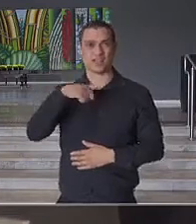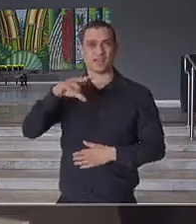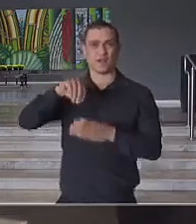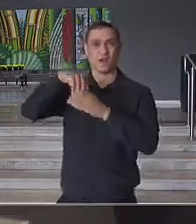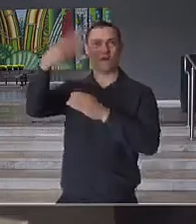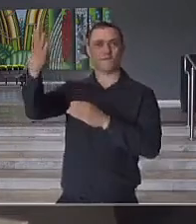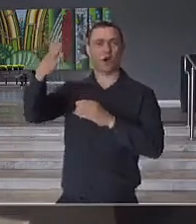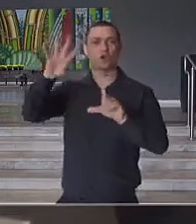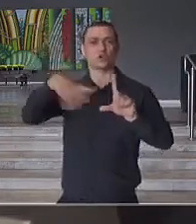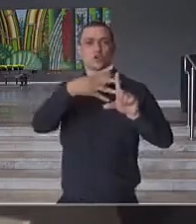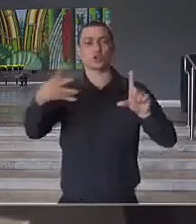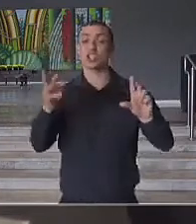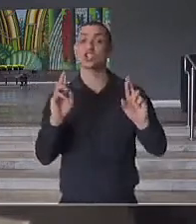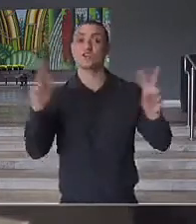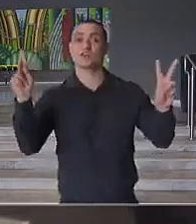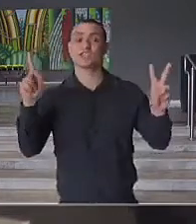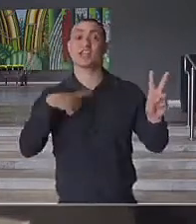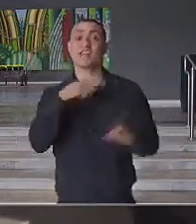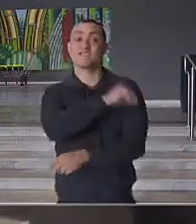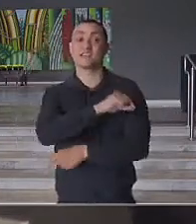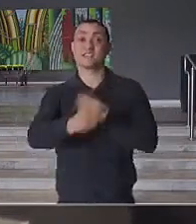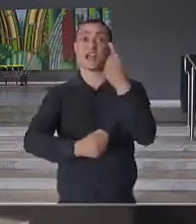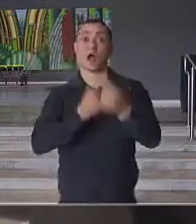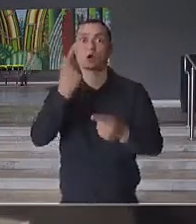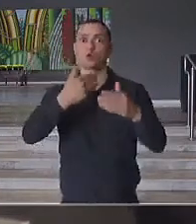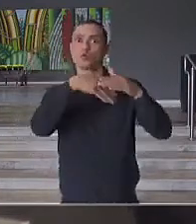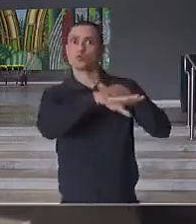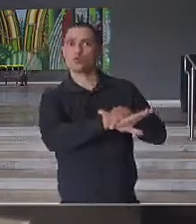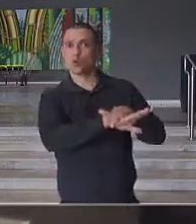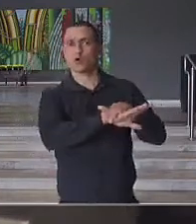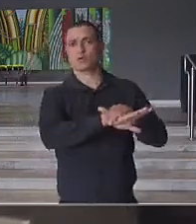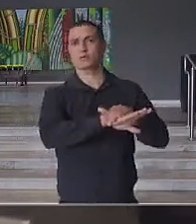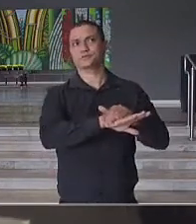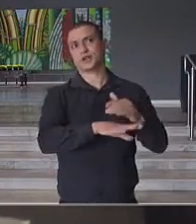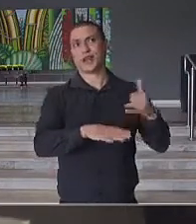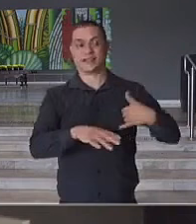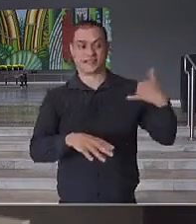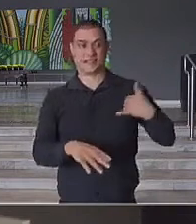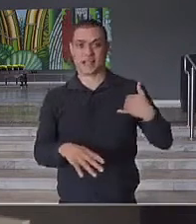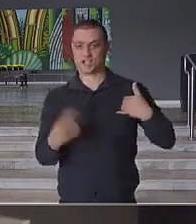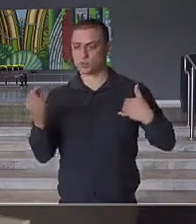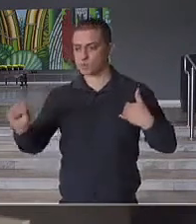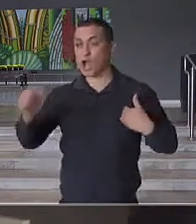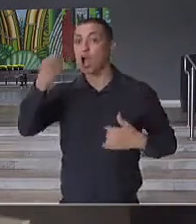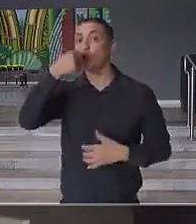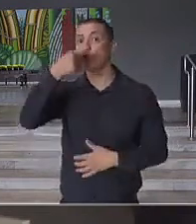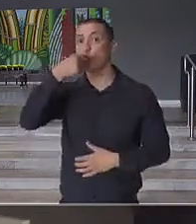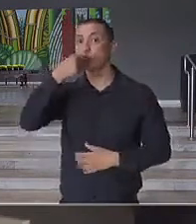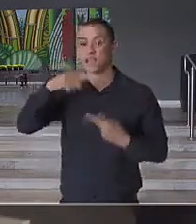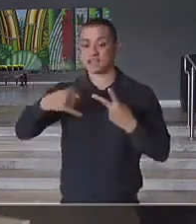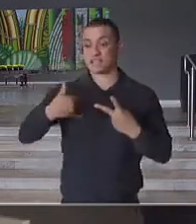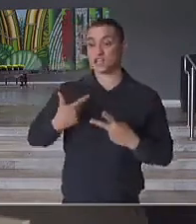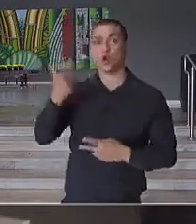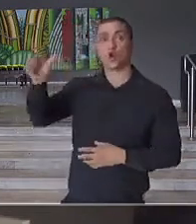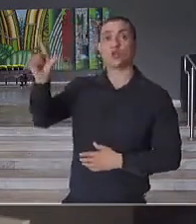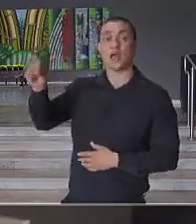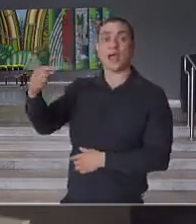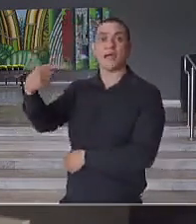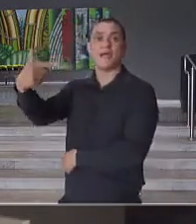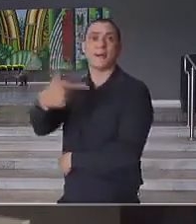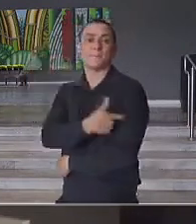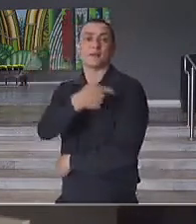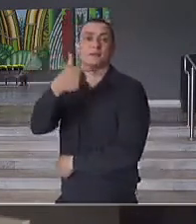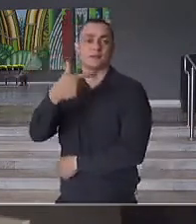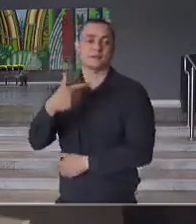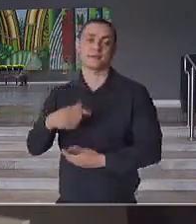de apresentação diferentes. Tem vacina que pode ser dada numa determinada idade em gotas e numa outra faixa etária ela pode ser